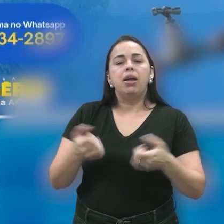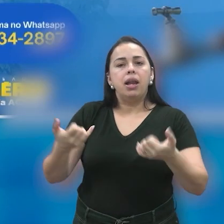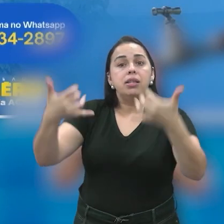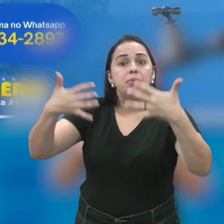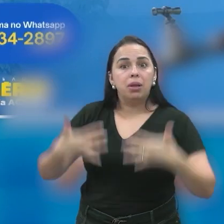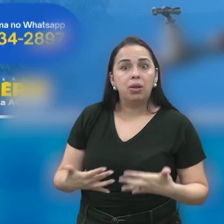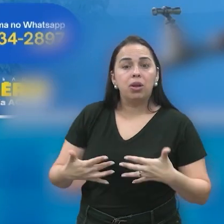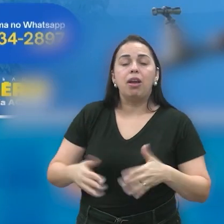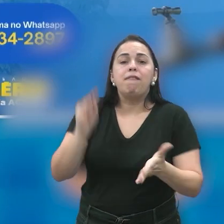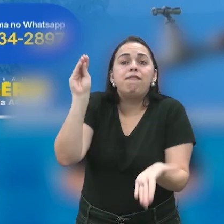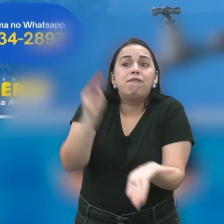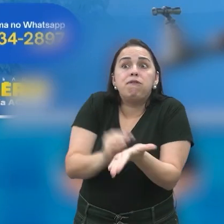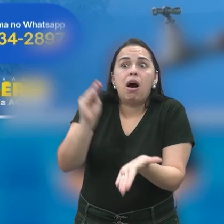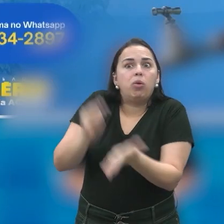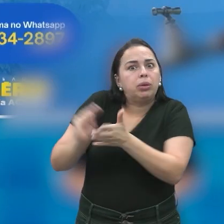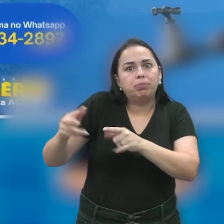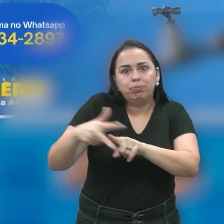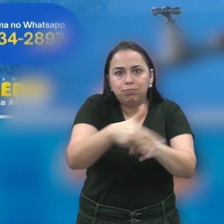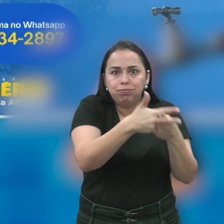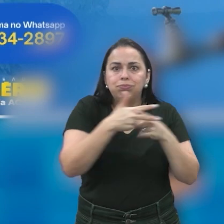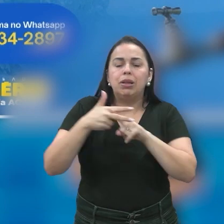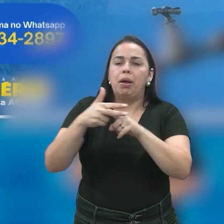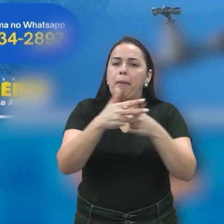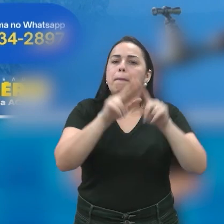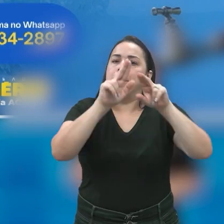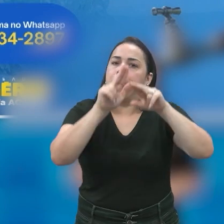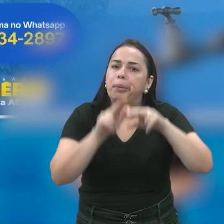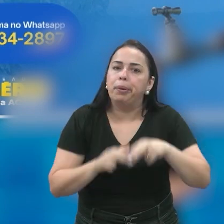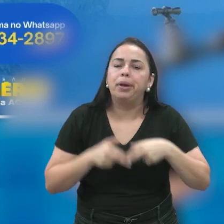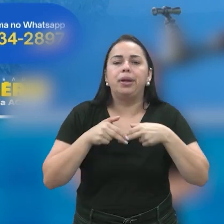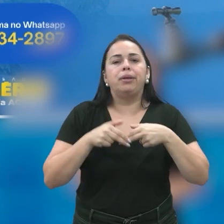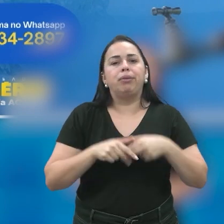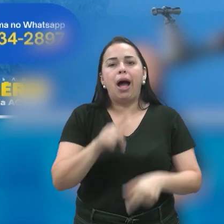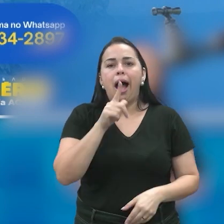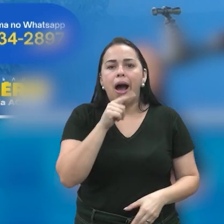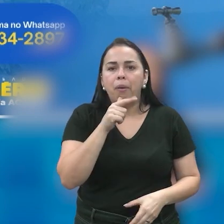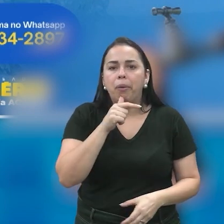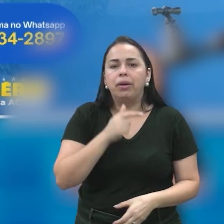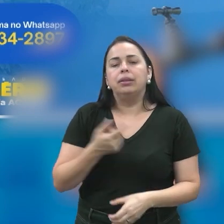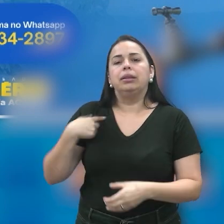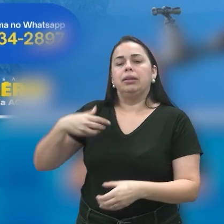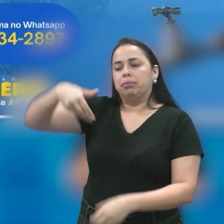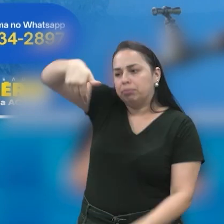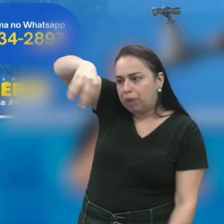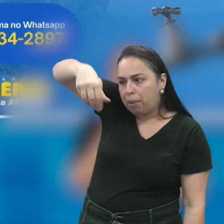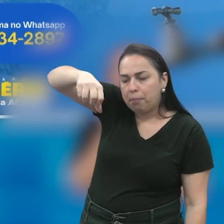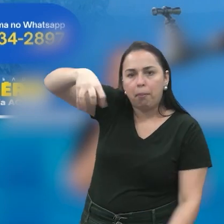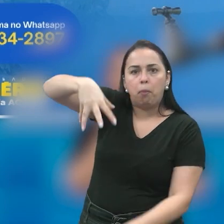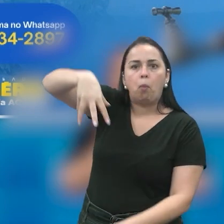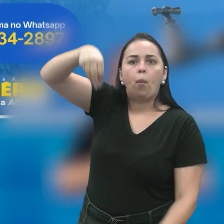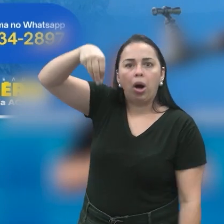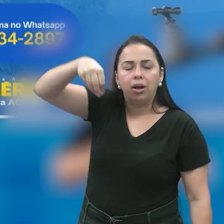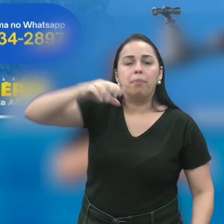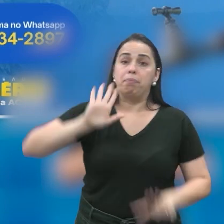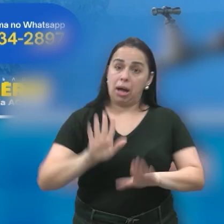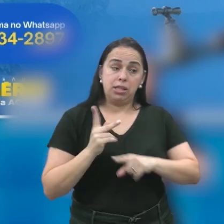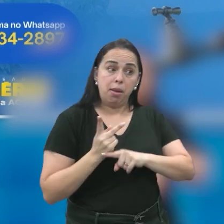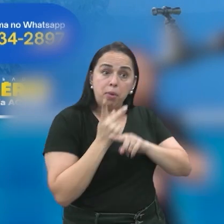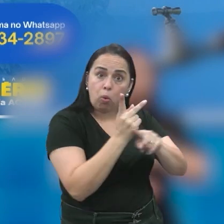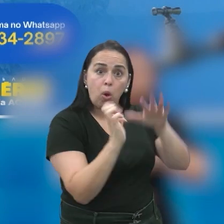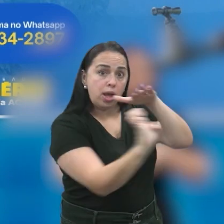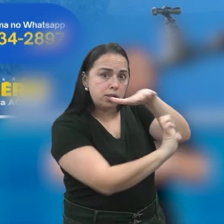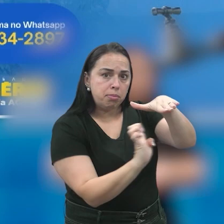falta de serviços de manutenção também tem levado à interrupção do serviço de água na região. O parlamentar procurou as